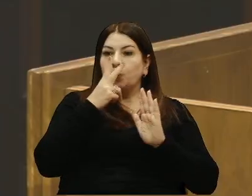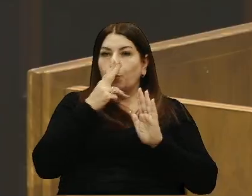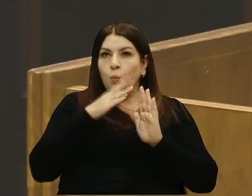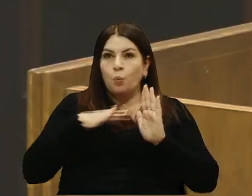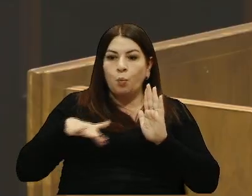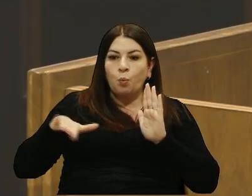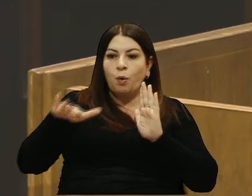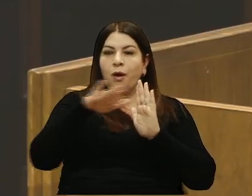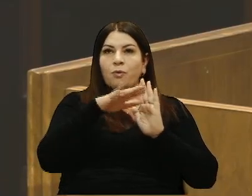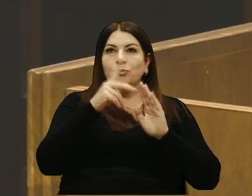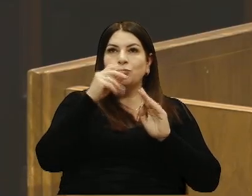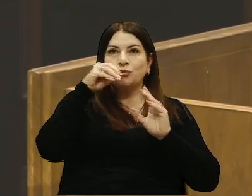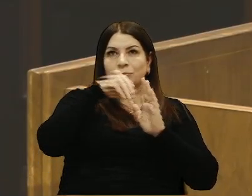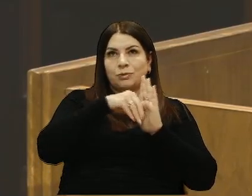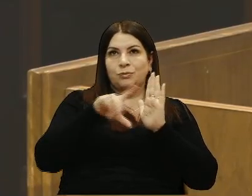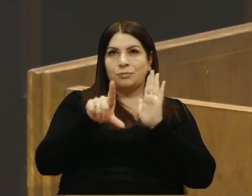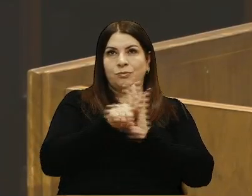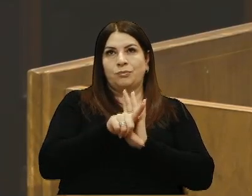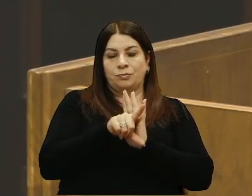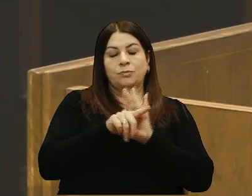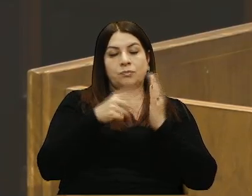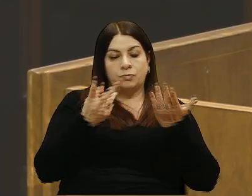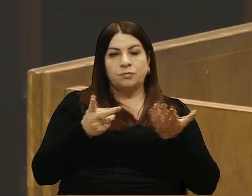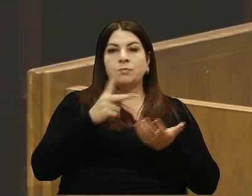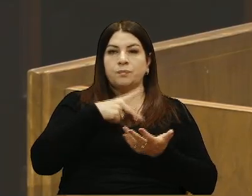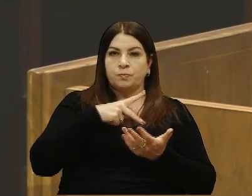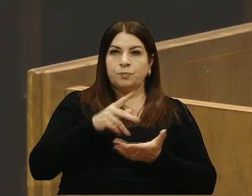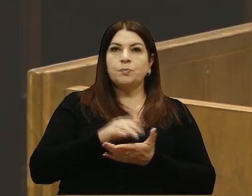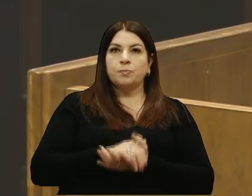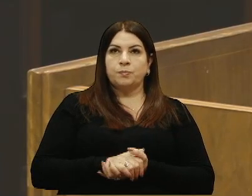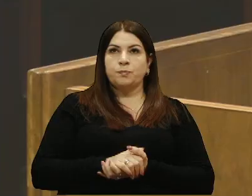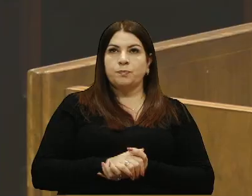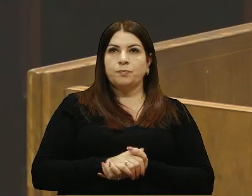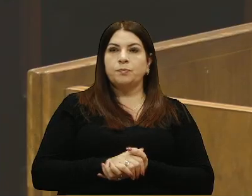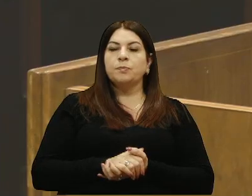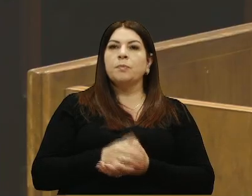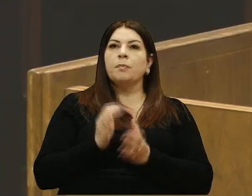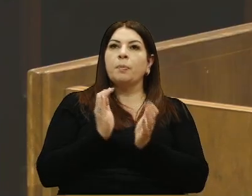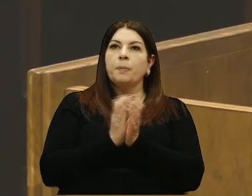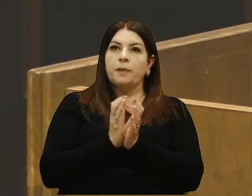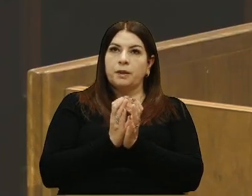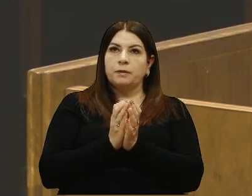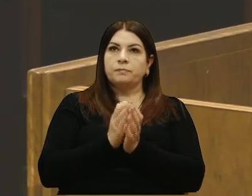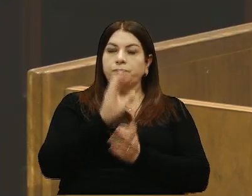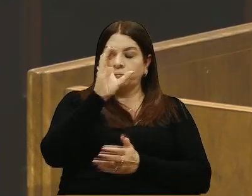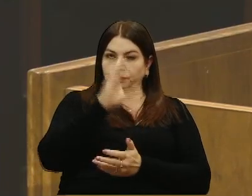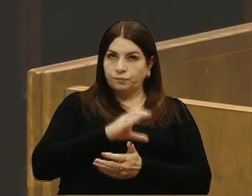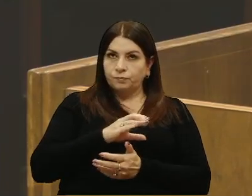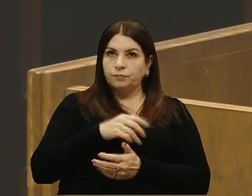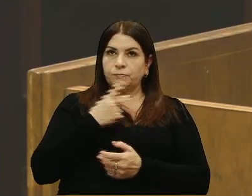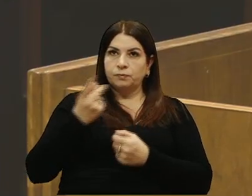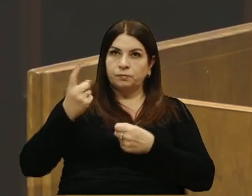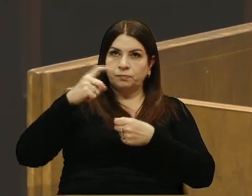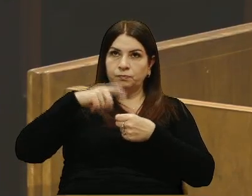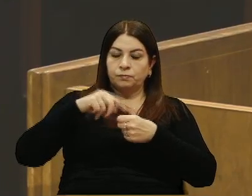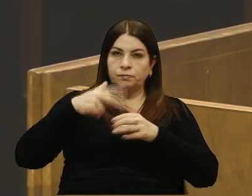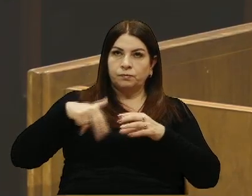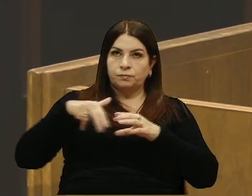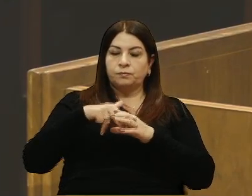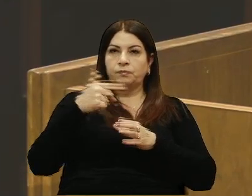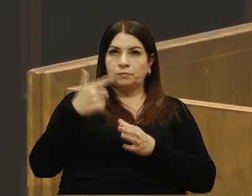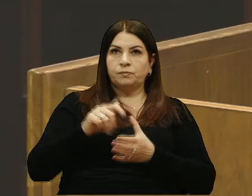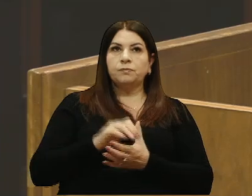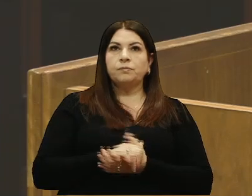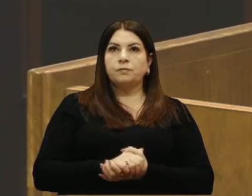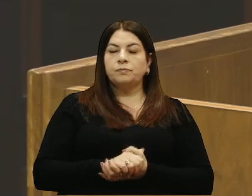iguais perante a lei. Então, senhor presidente, nobres colegas e cidadãos, eu retorno a essa tribuna mais uma